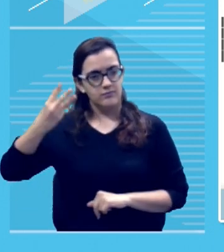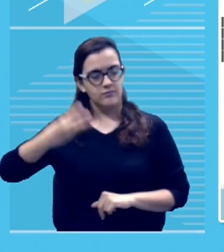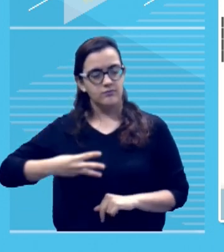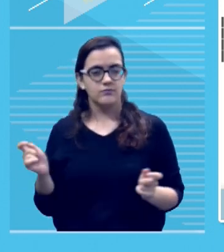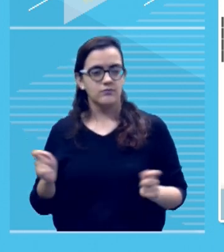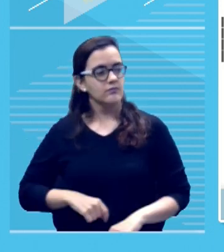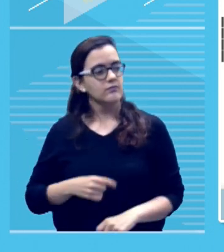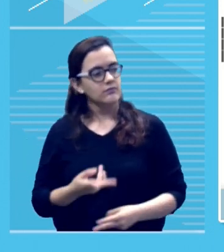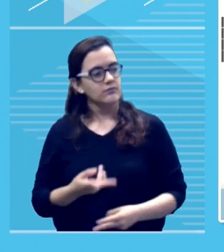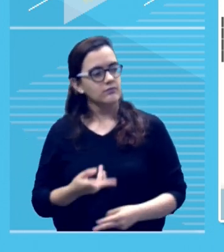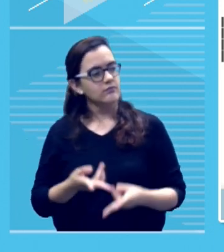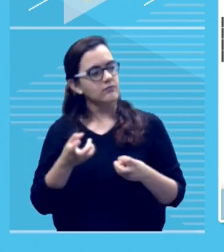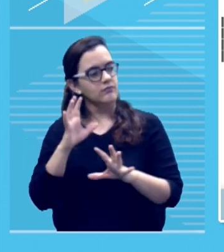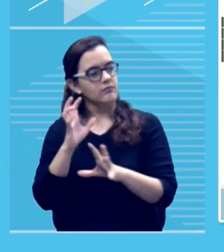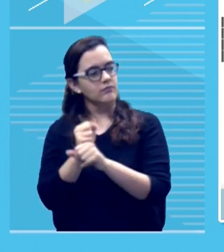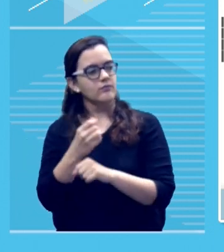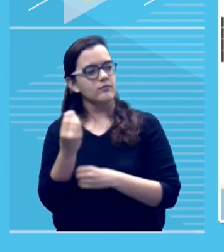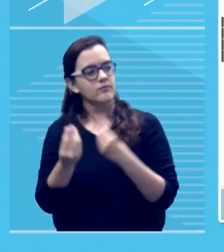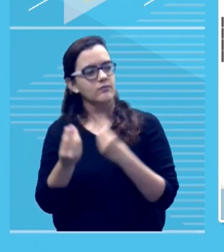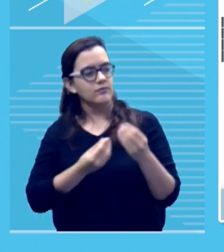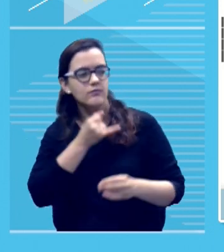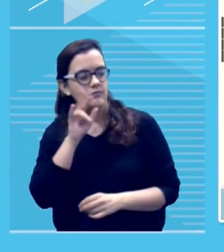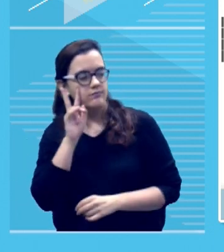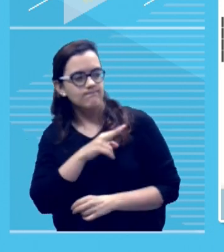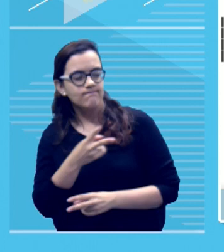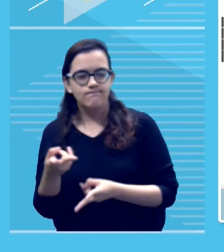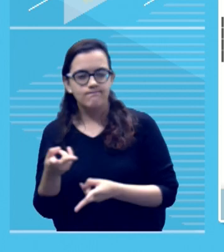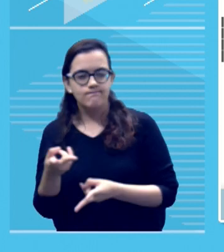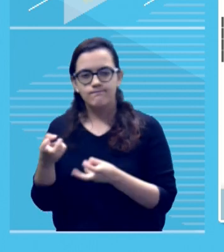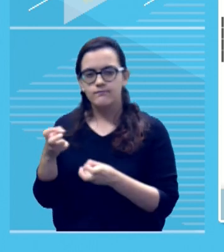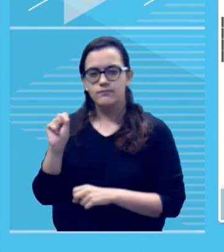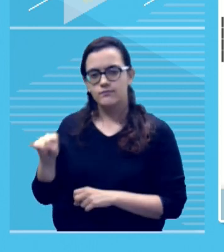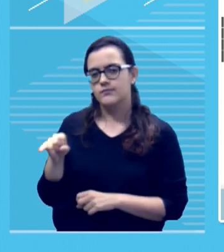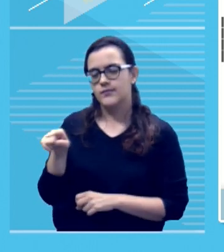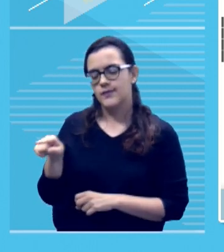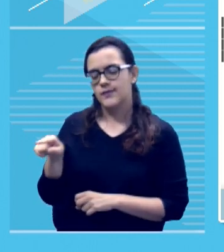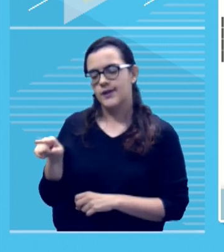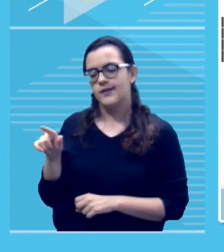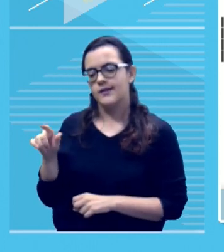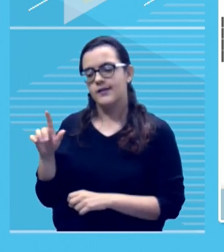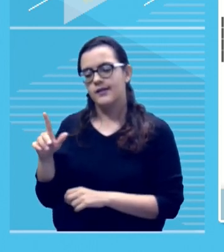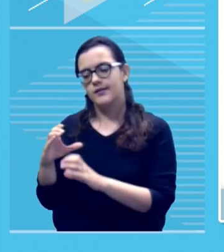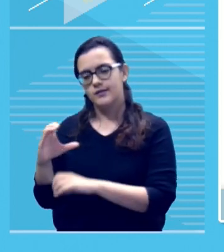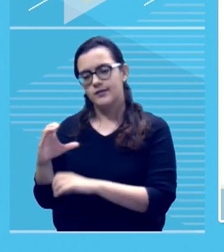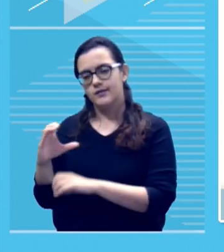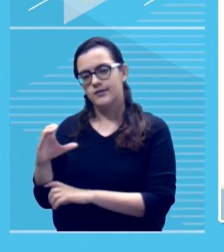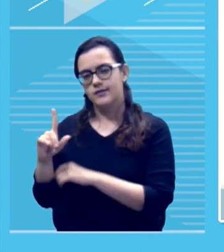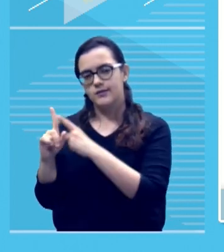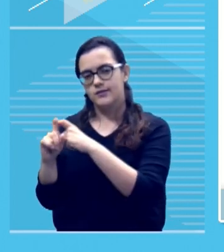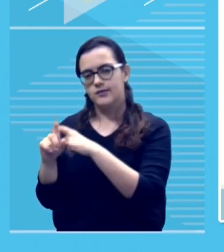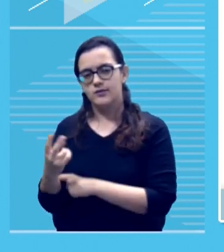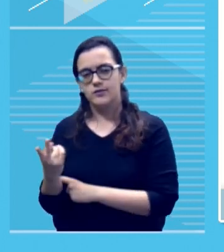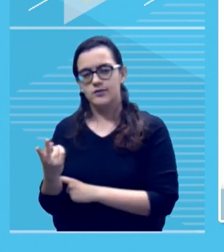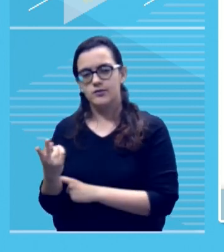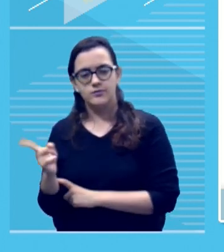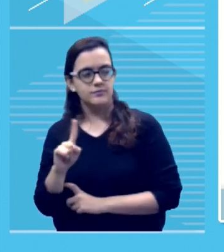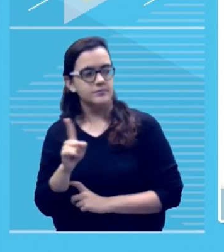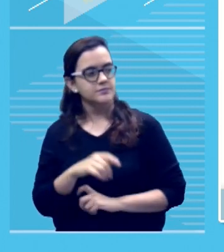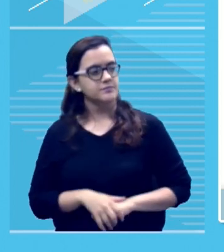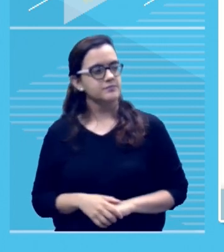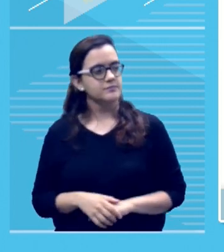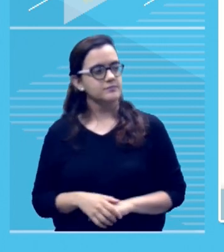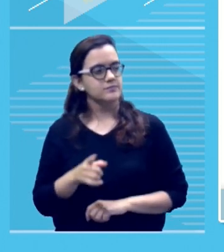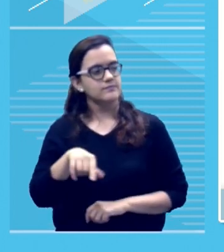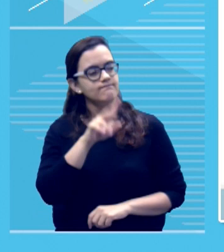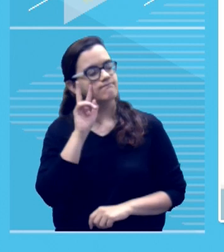você aprenda a reconhecer os carbonos assimétricos, tá bom? Vou fazer mais um aqui. Olha aí um exercício